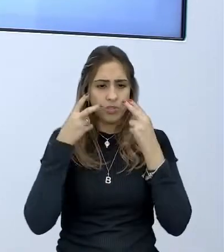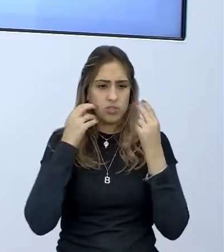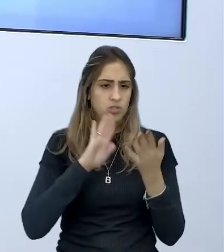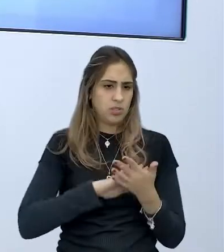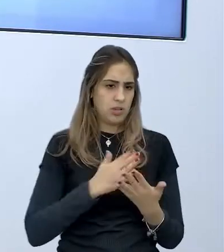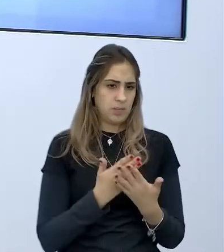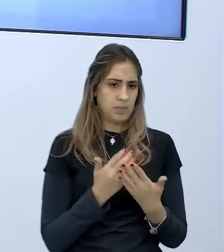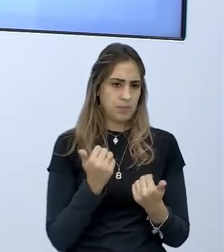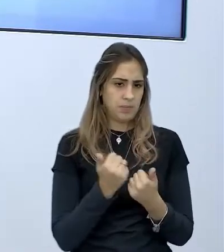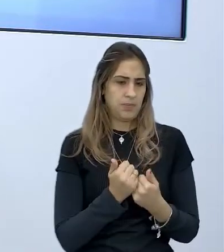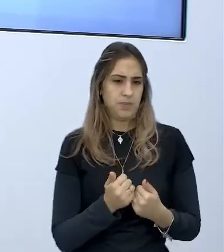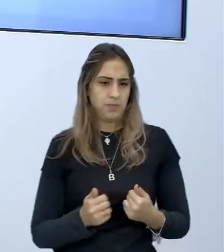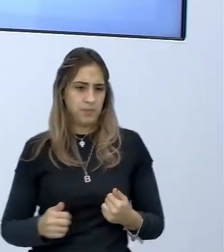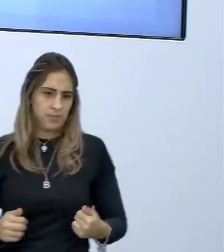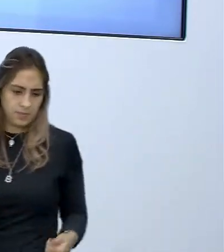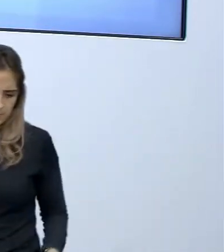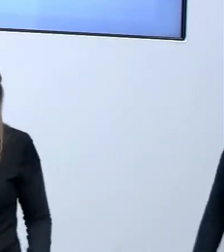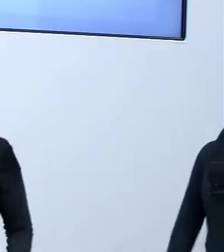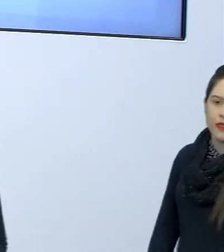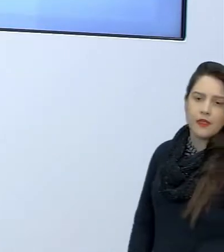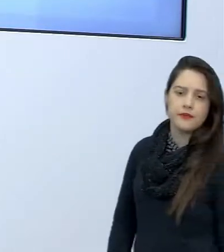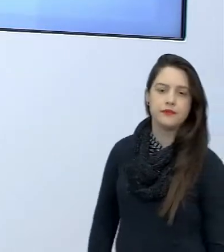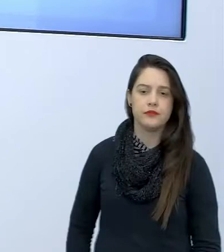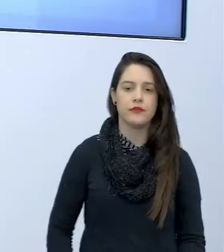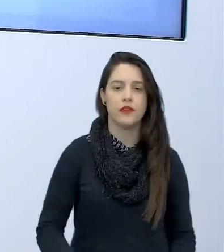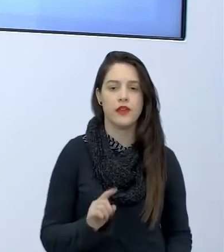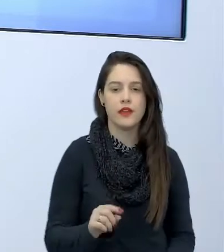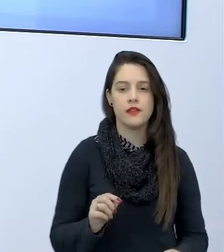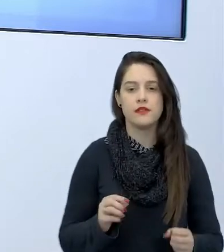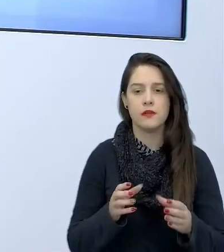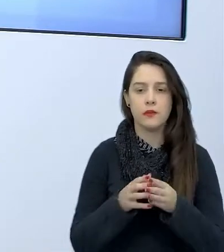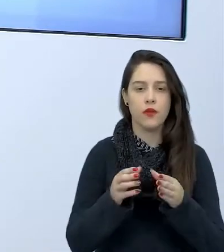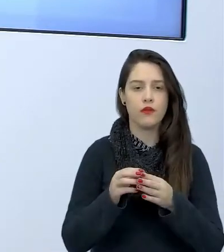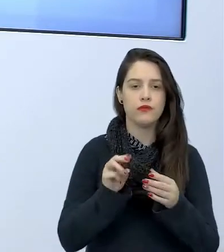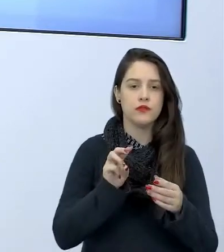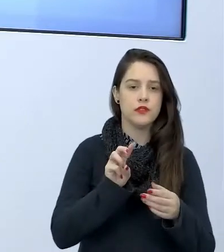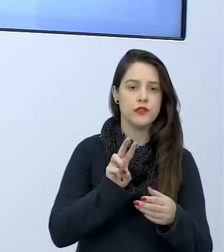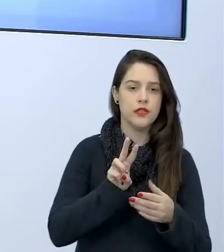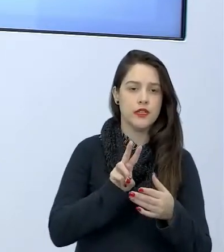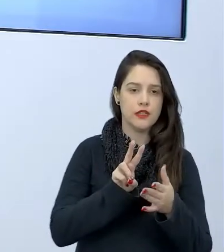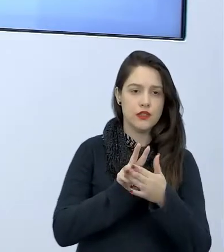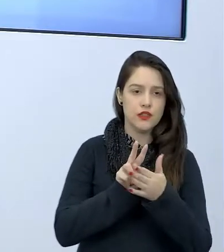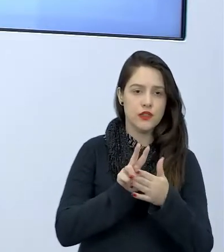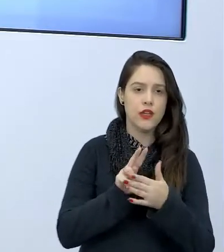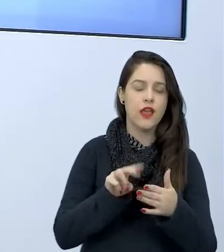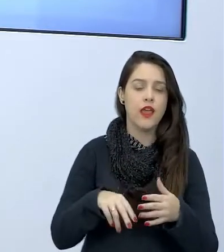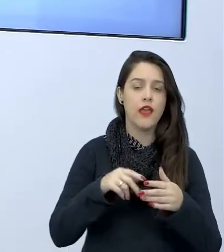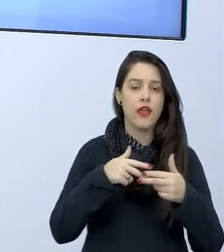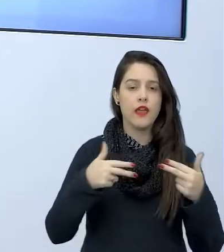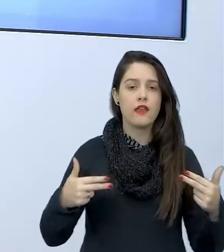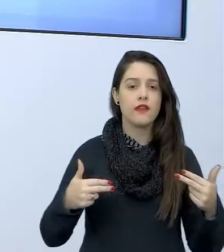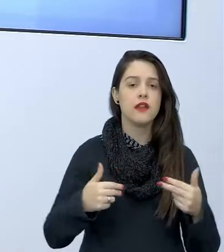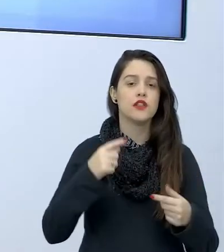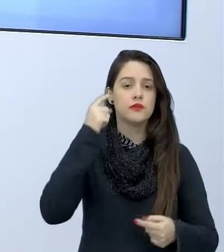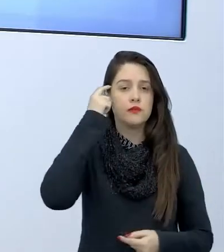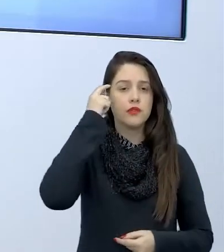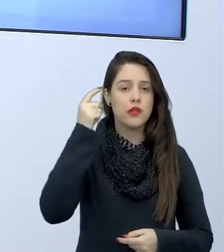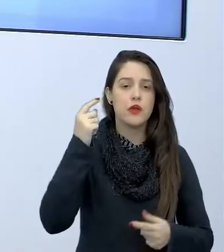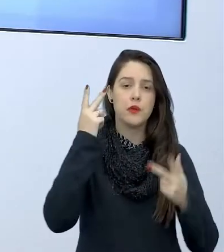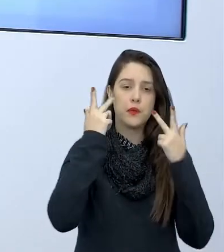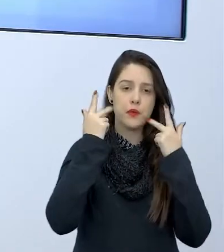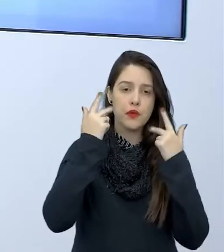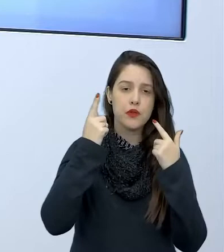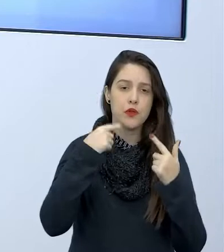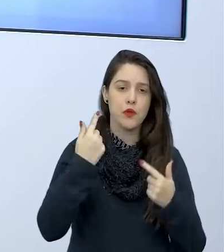indígenas. Desses povos indígenas, a gente começou a receber migrantes, né? A gente pensa normalmente